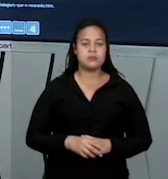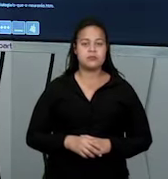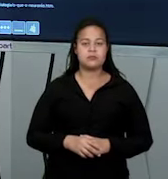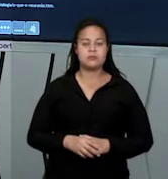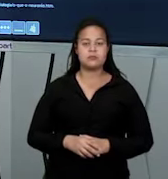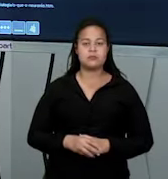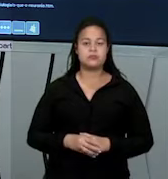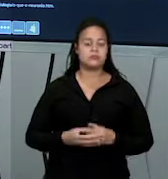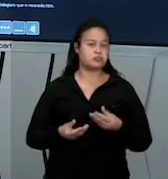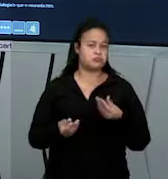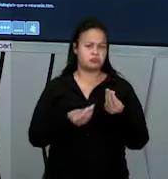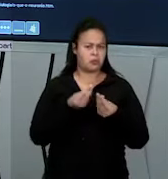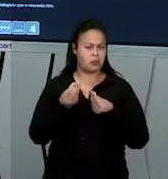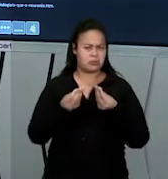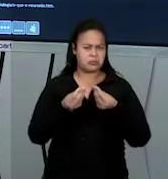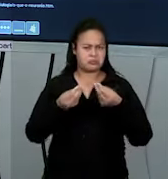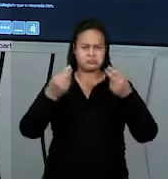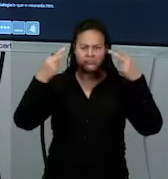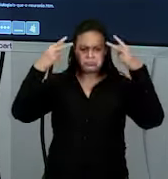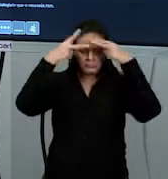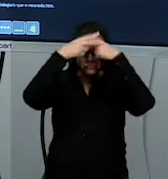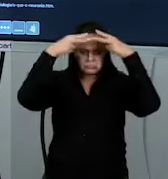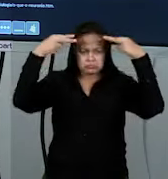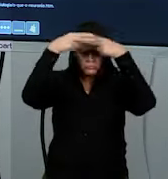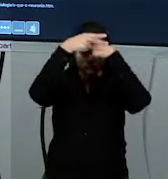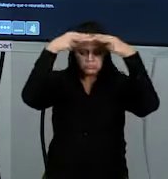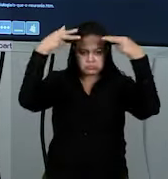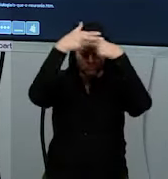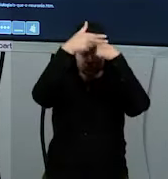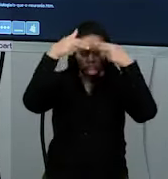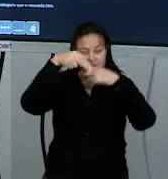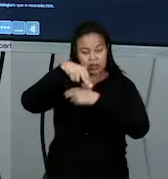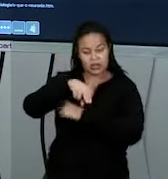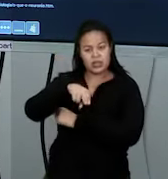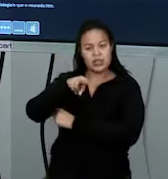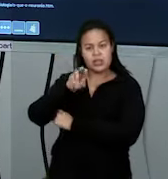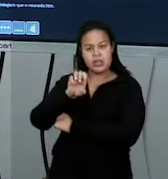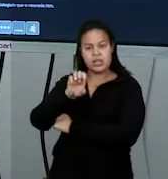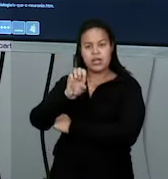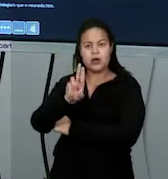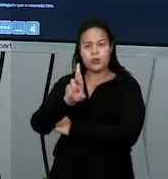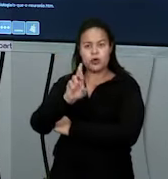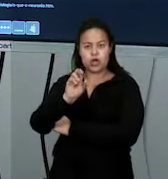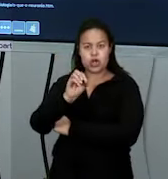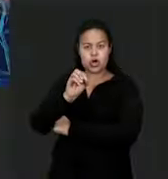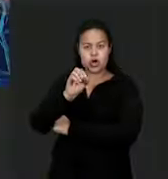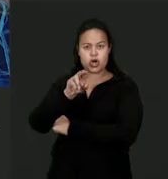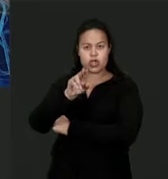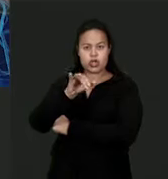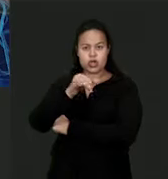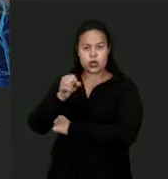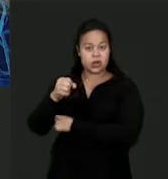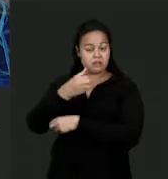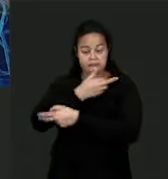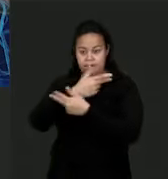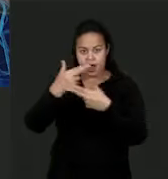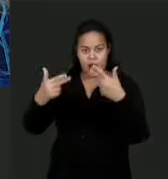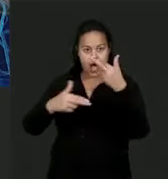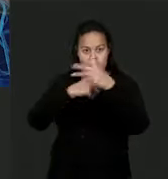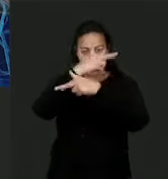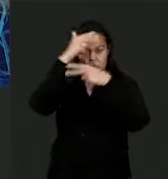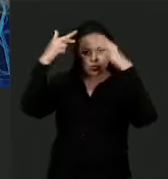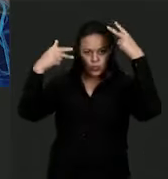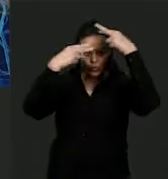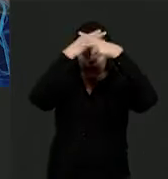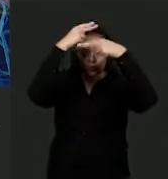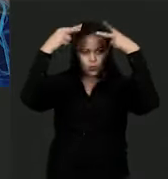Então, como que é o neurônio? Aqui eu tenho um exemplo de vários neurônios. Então, o neurônio, ele